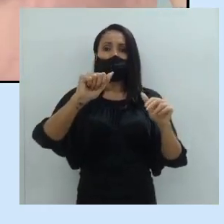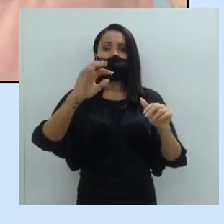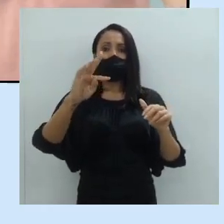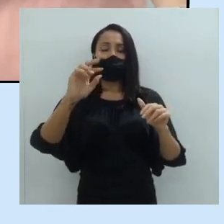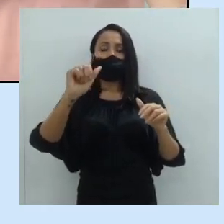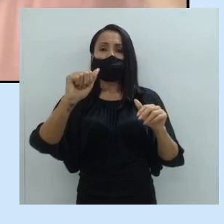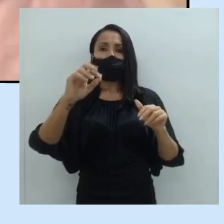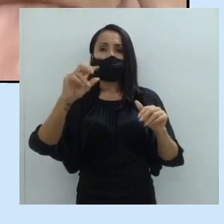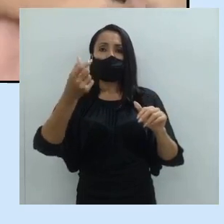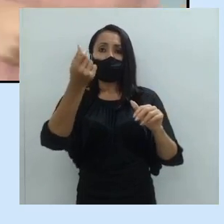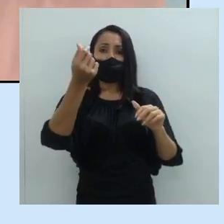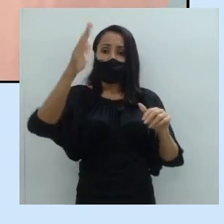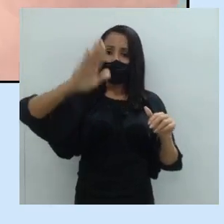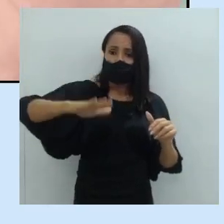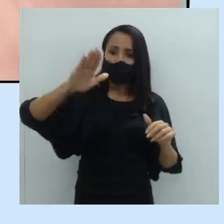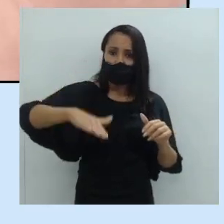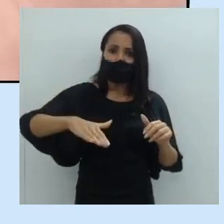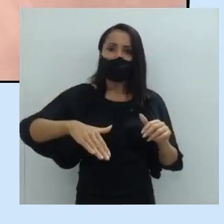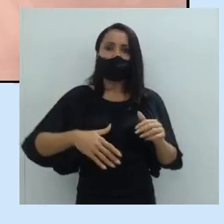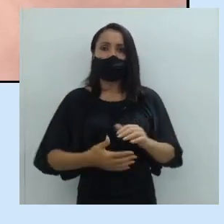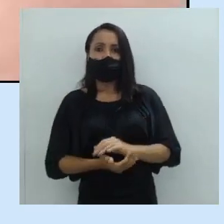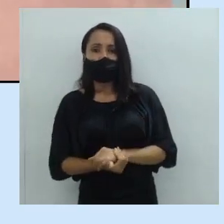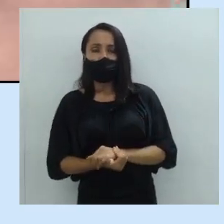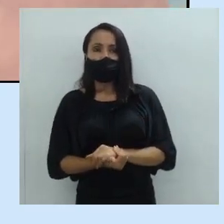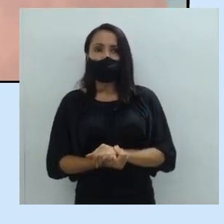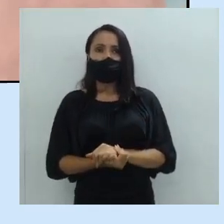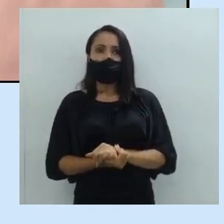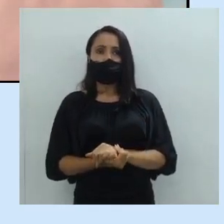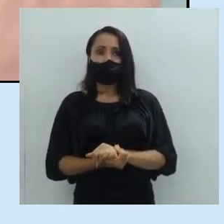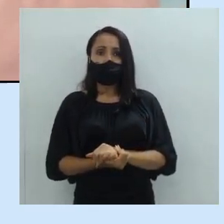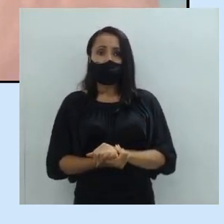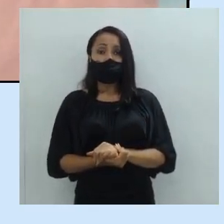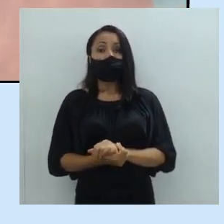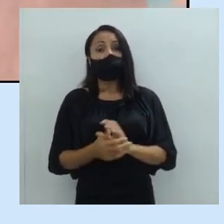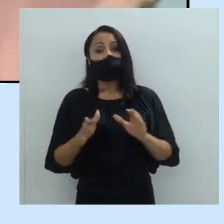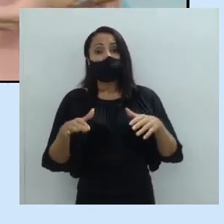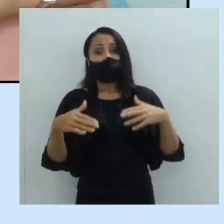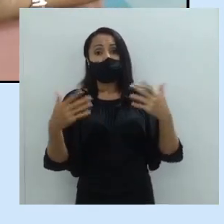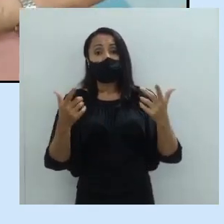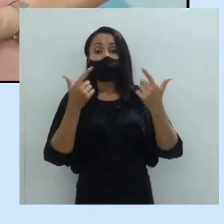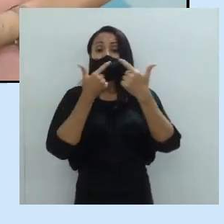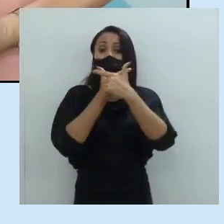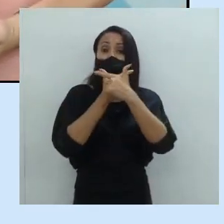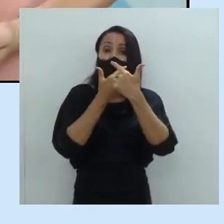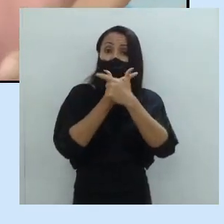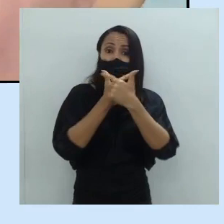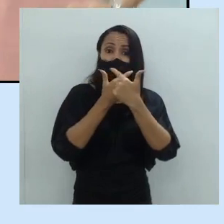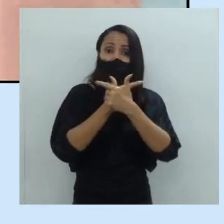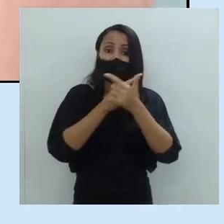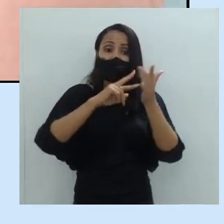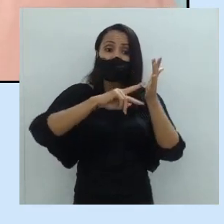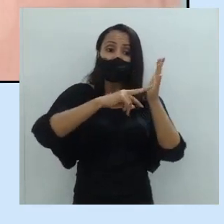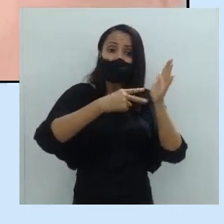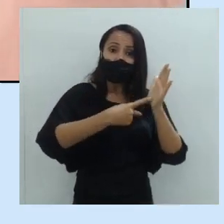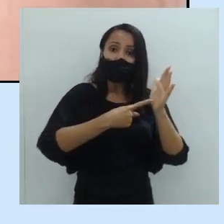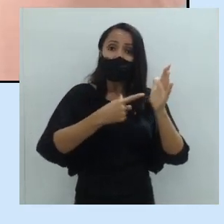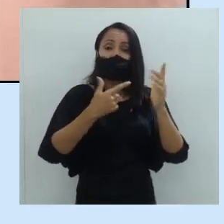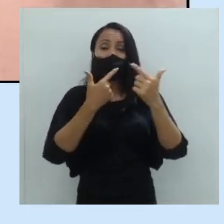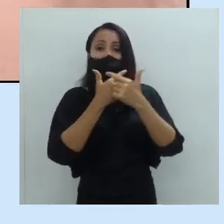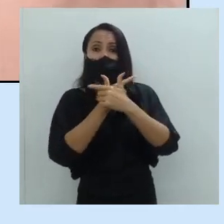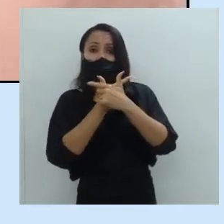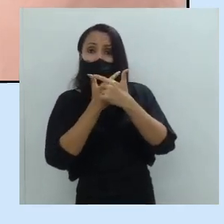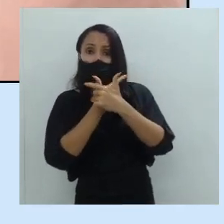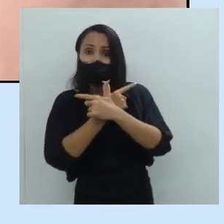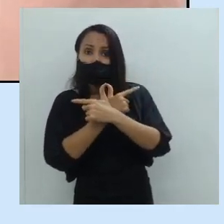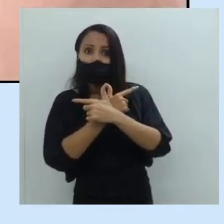Quando você está lindo e coloca essa aspas aqui, justamente a pessoa está ironizando. E aqui, no